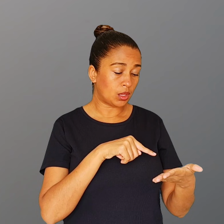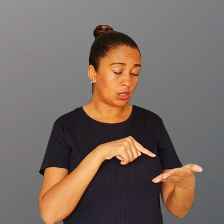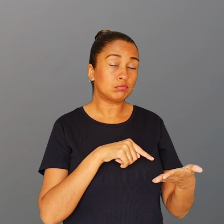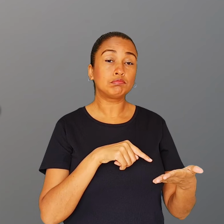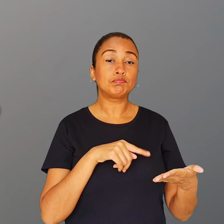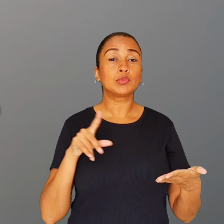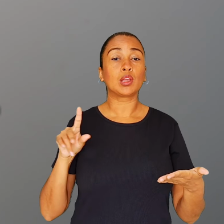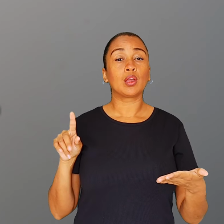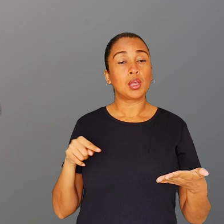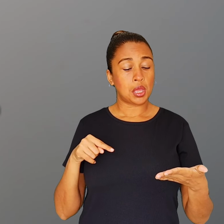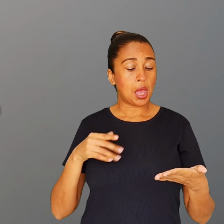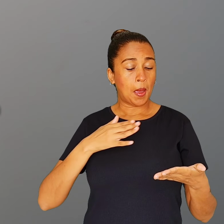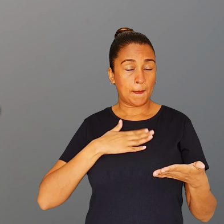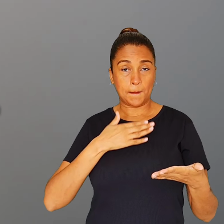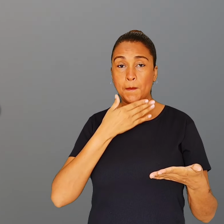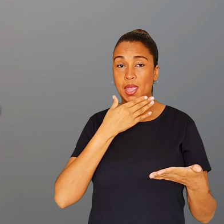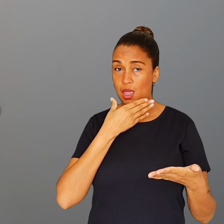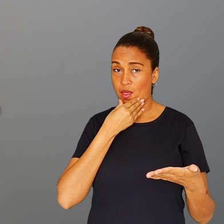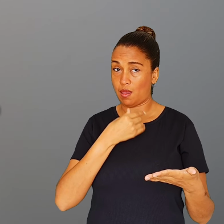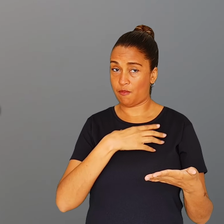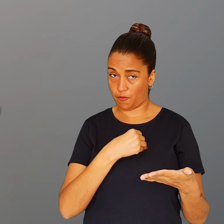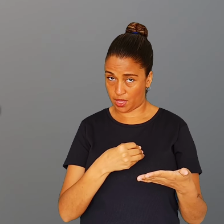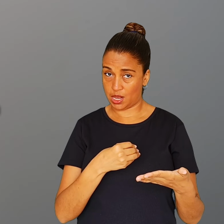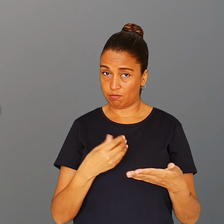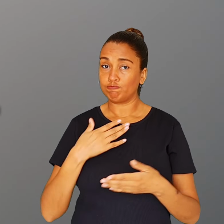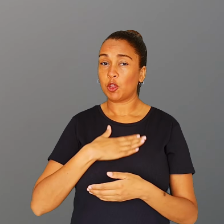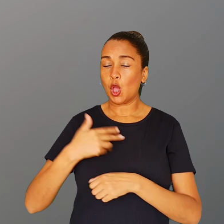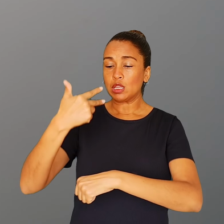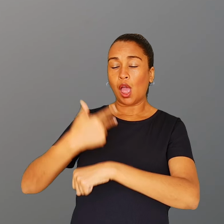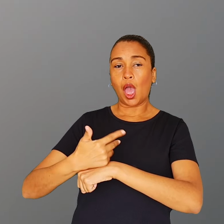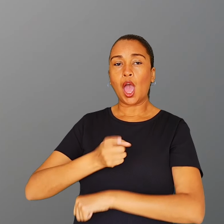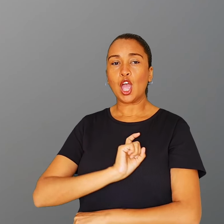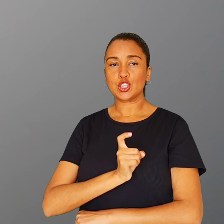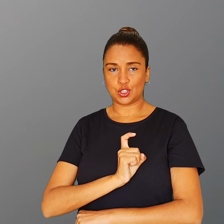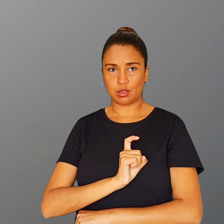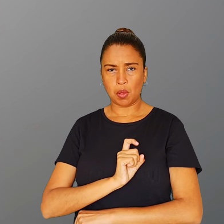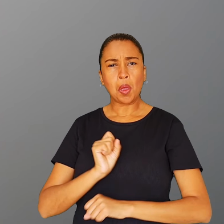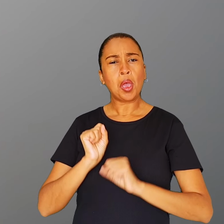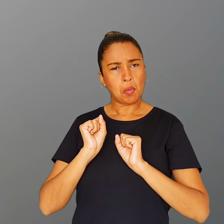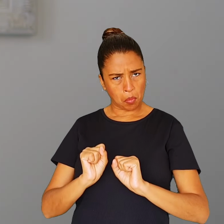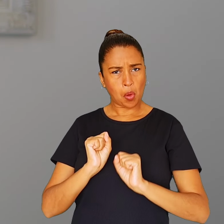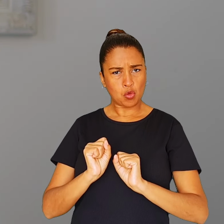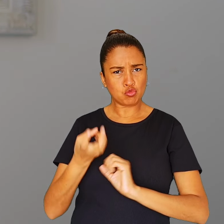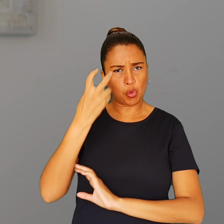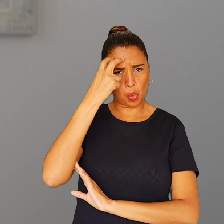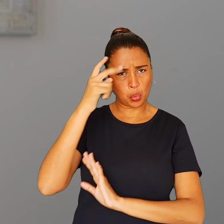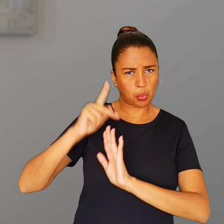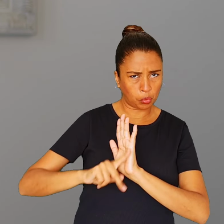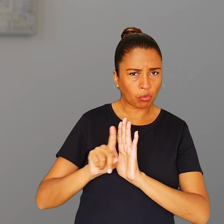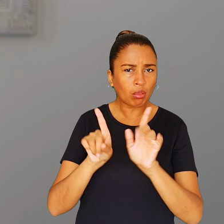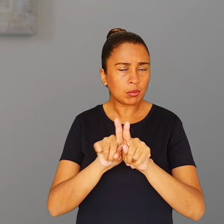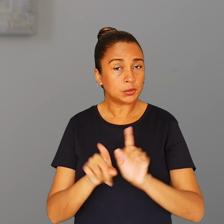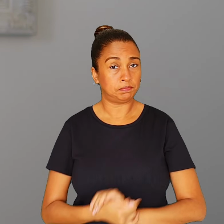Dona Trude, a minha filha em casa gosta de cravar tico-teco. Isso também é projeto? Olha,